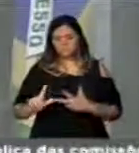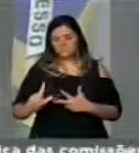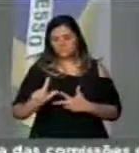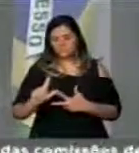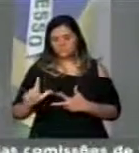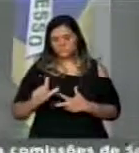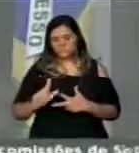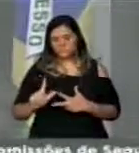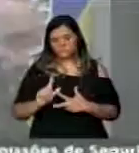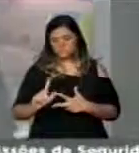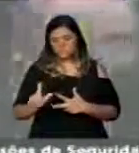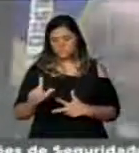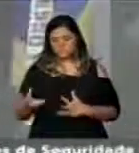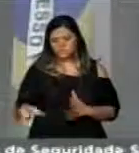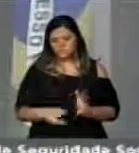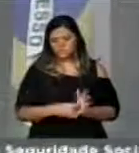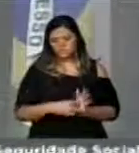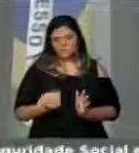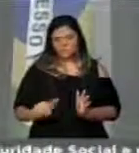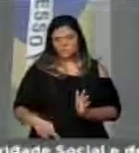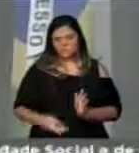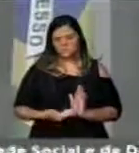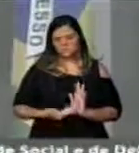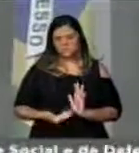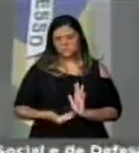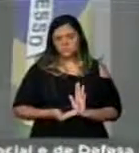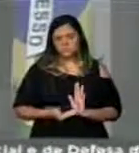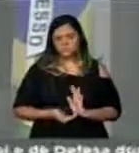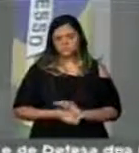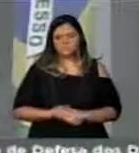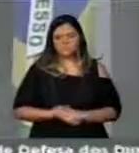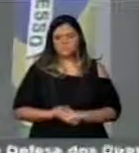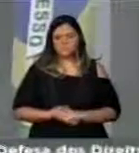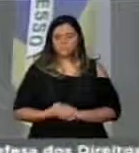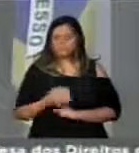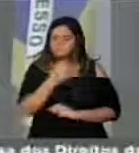concursados da câmara dos deputados a sua e